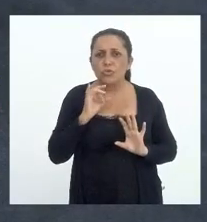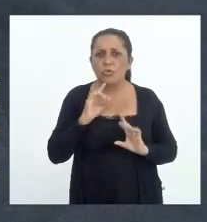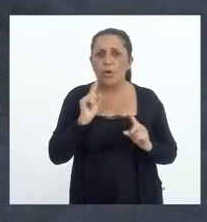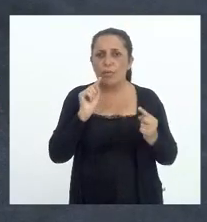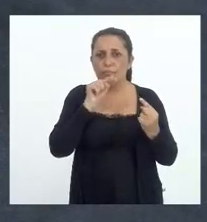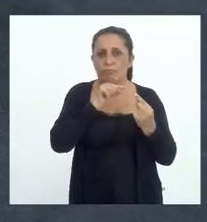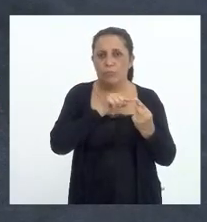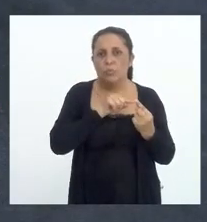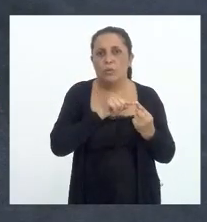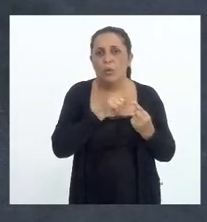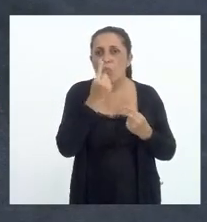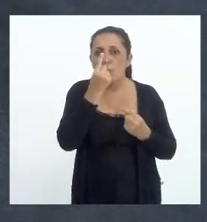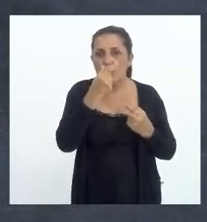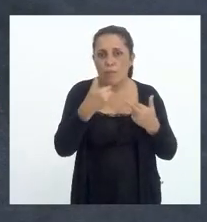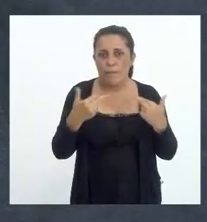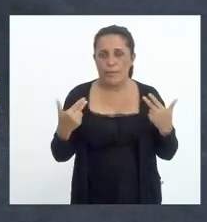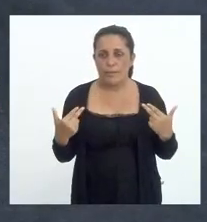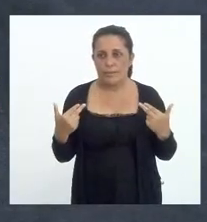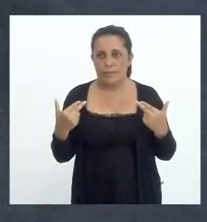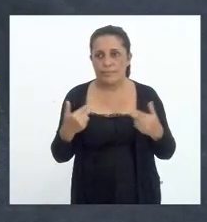pontuar uma coisa.